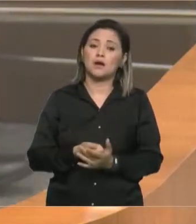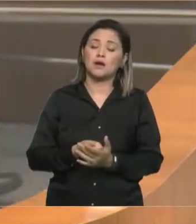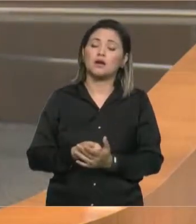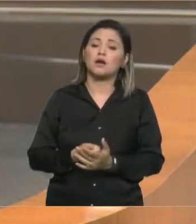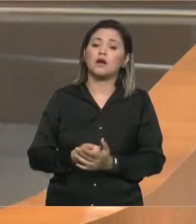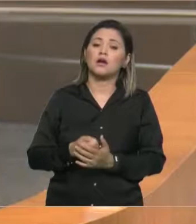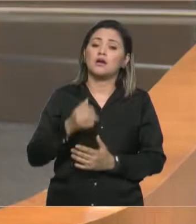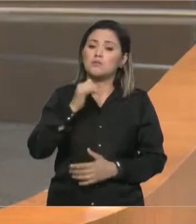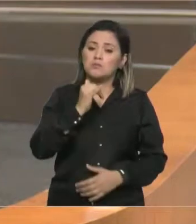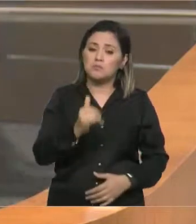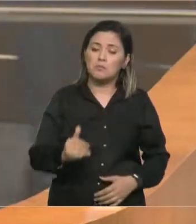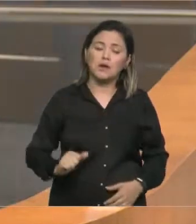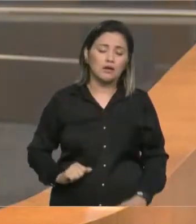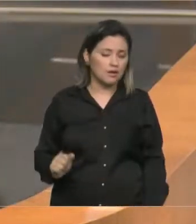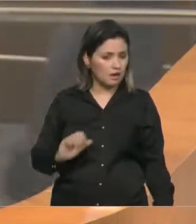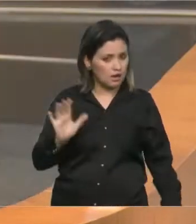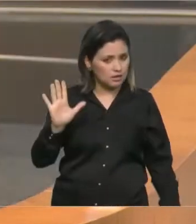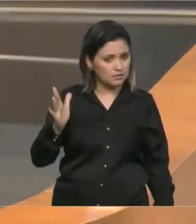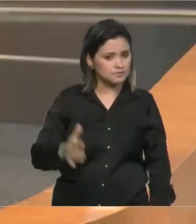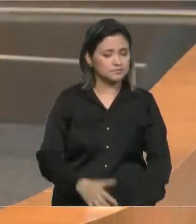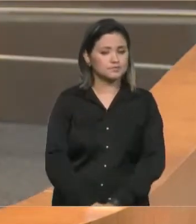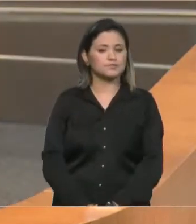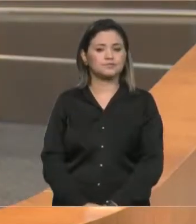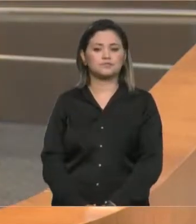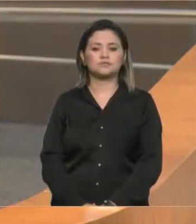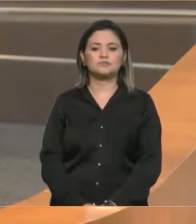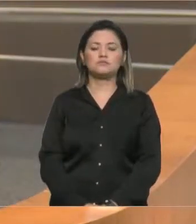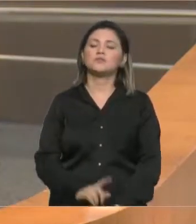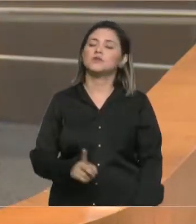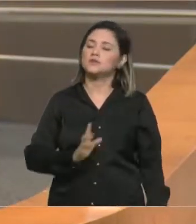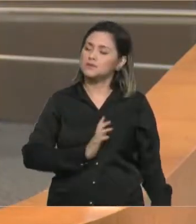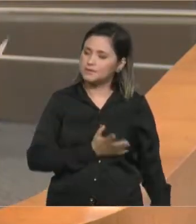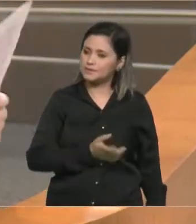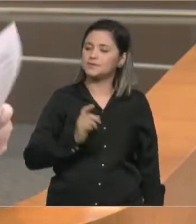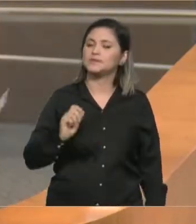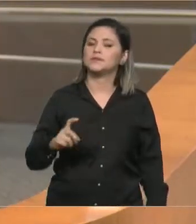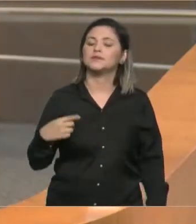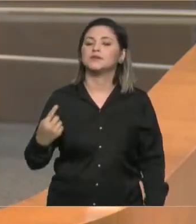que estamos trazendo a esta tribuna, aqui nesse dia.